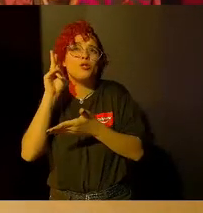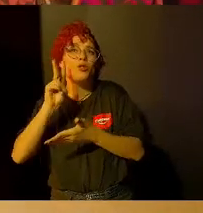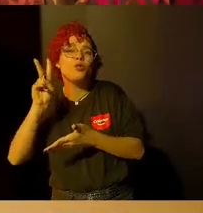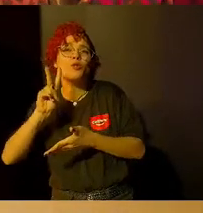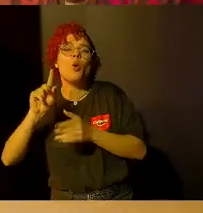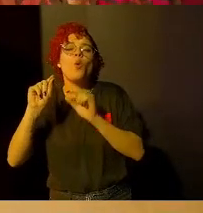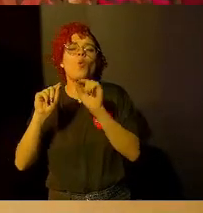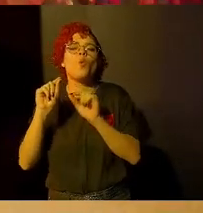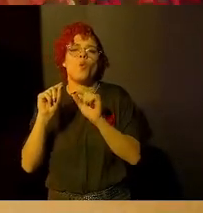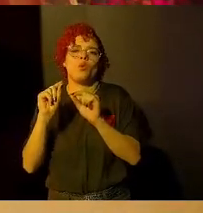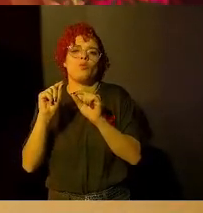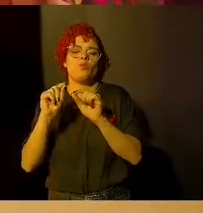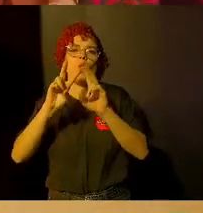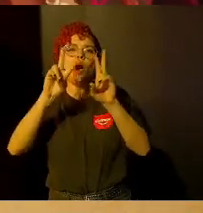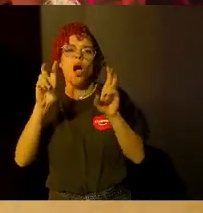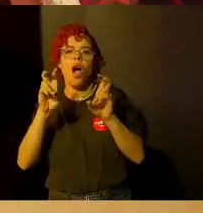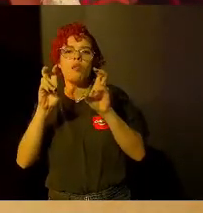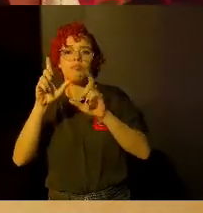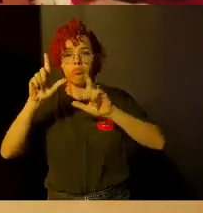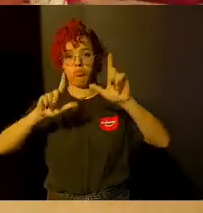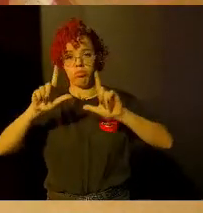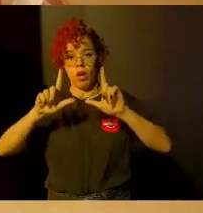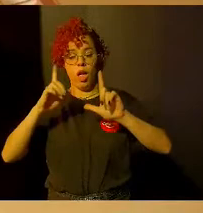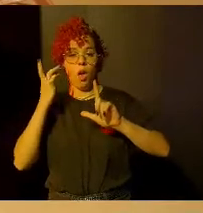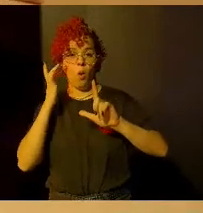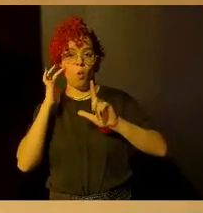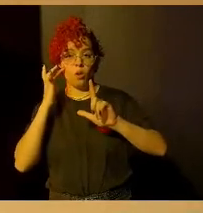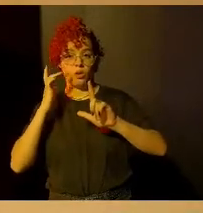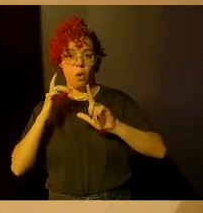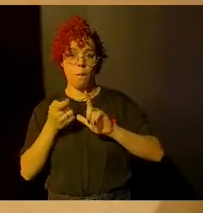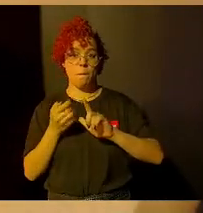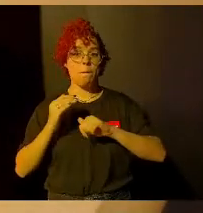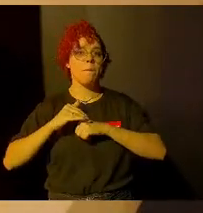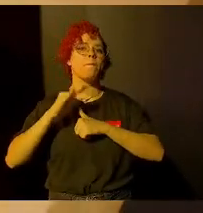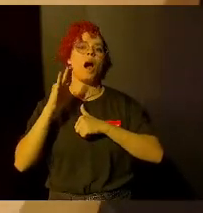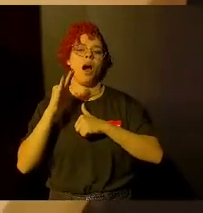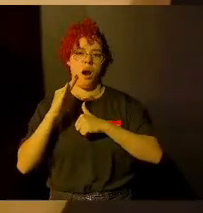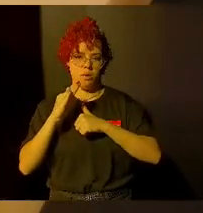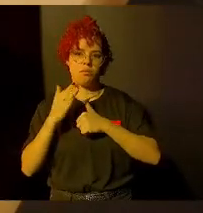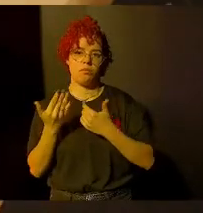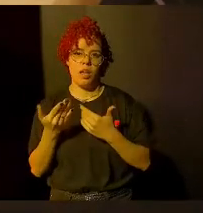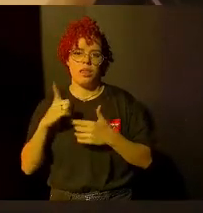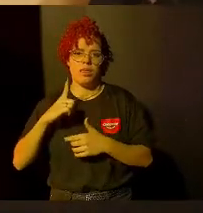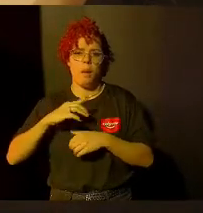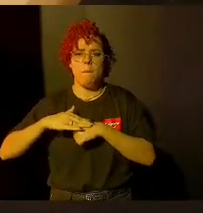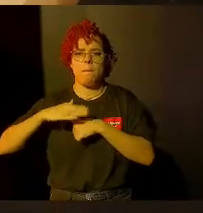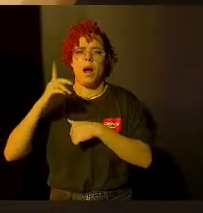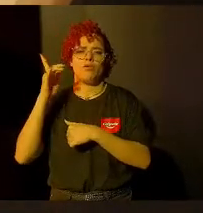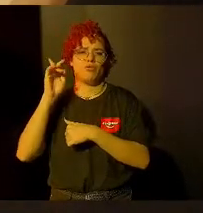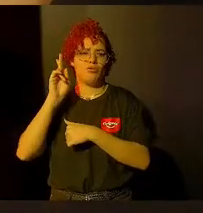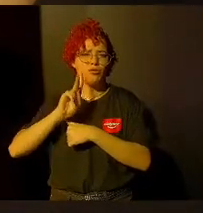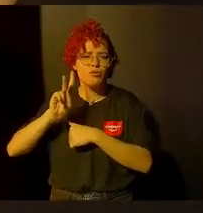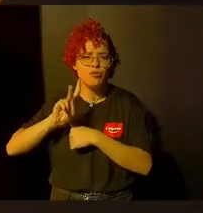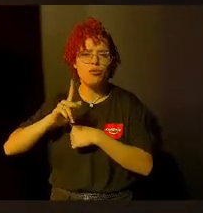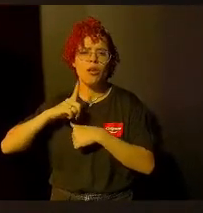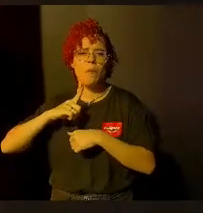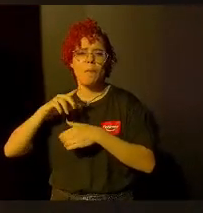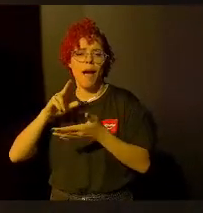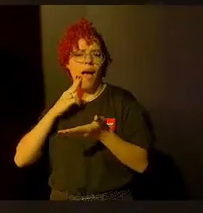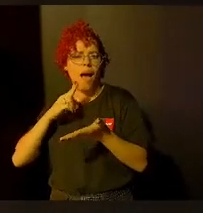no caso do televisão Acho que são um pouco mais né Tem mais fotos tem mais história tem Cartas